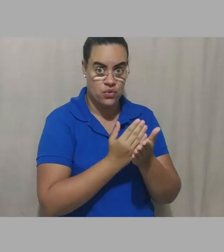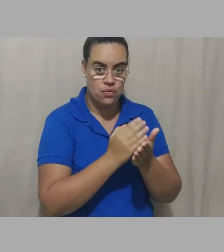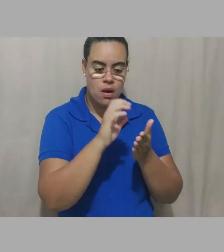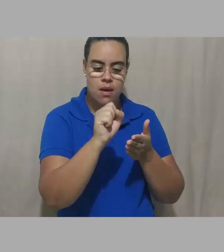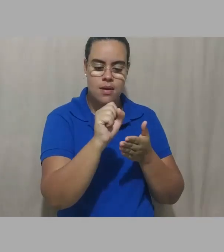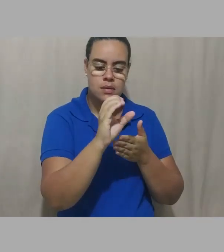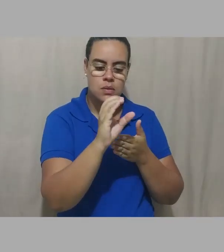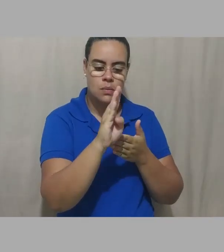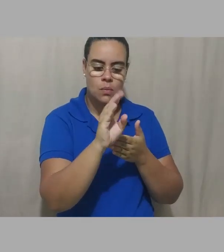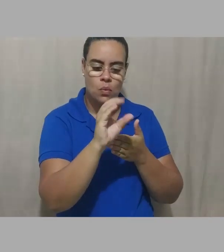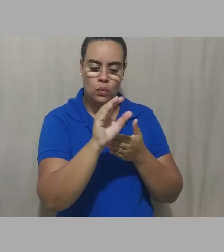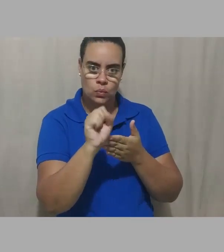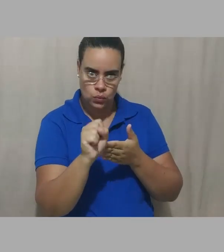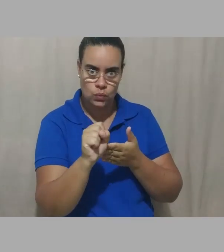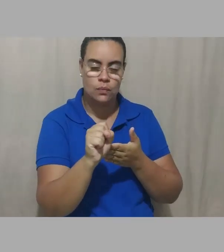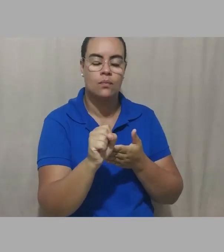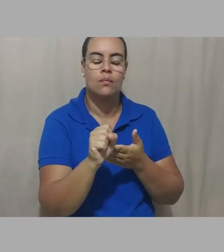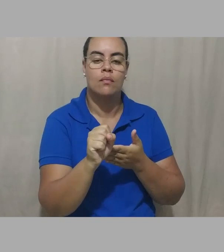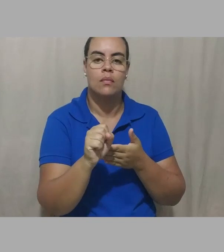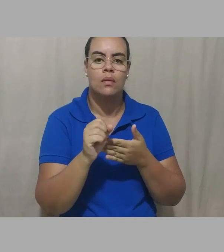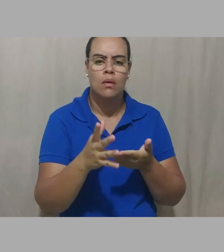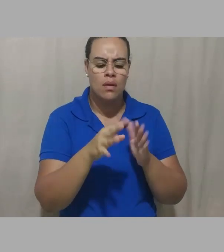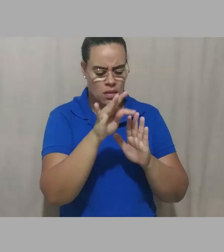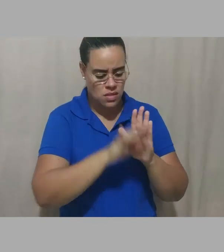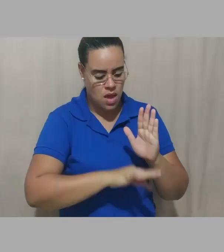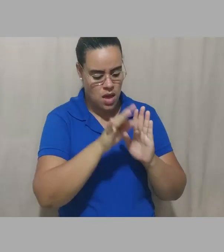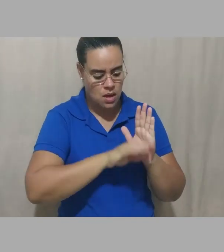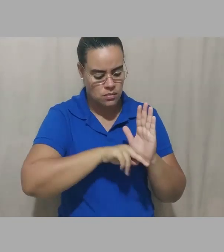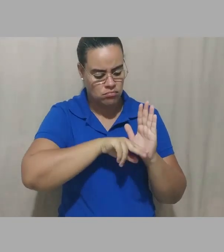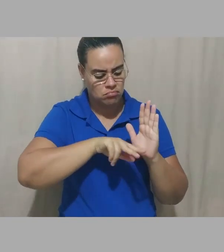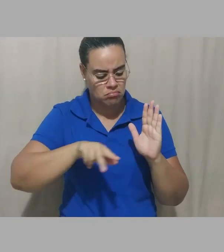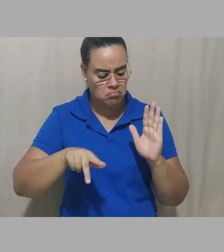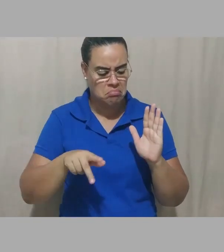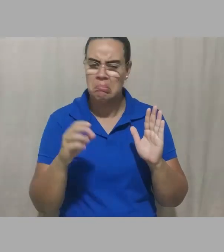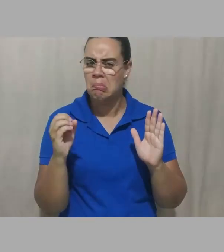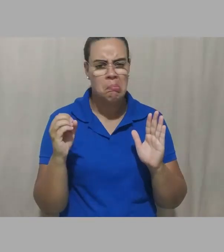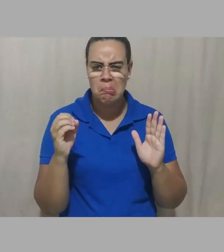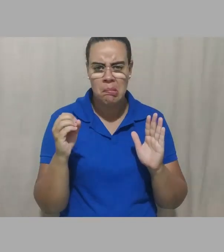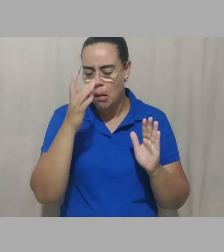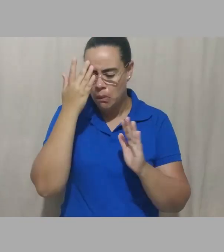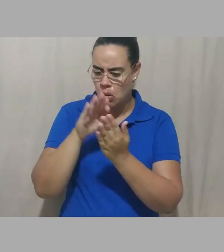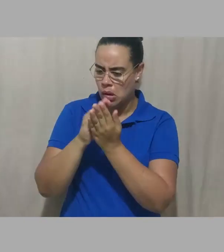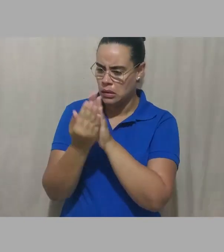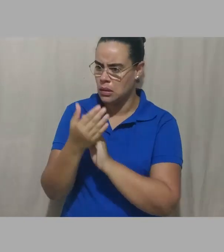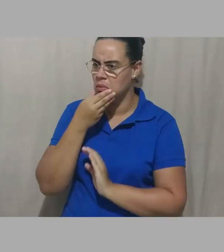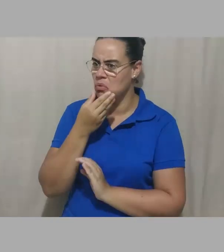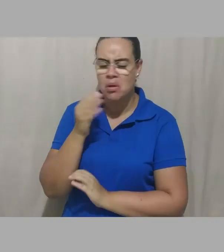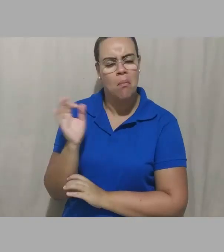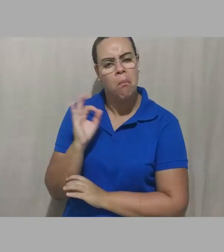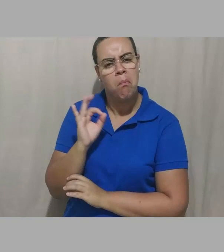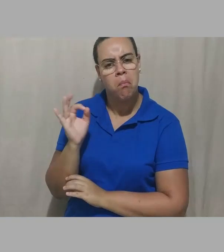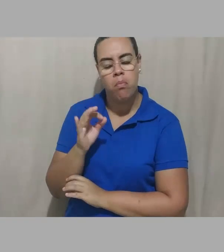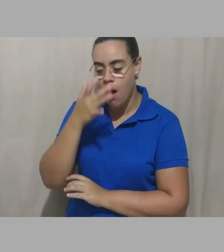revista Esboços. E nenhum dos textos também disserta sobre transmasculinos ou pessoas